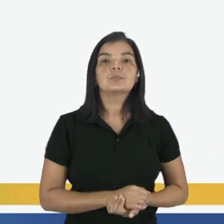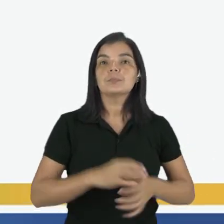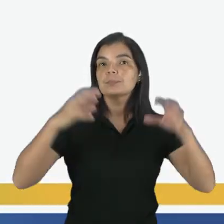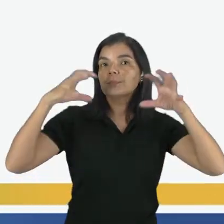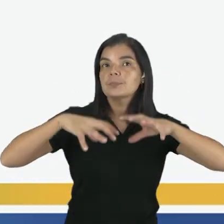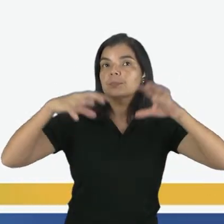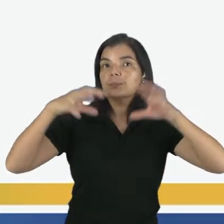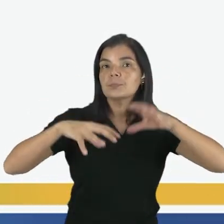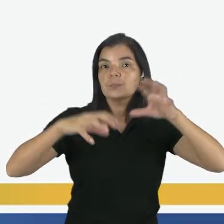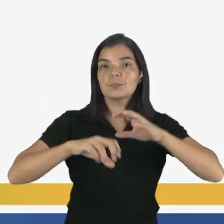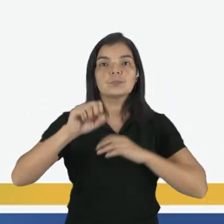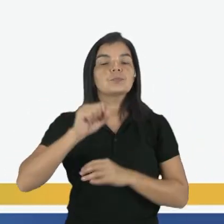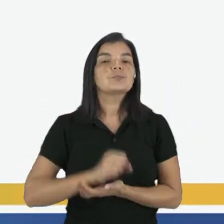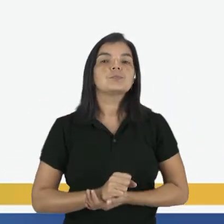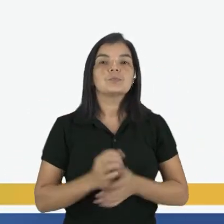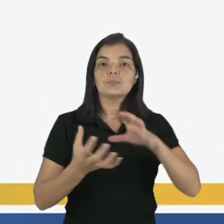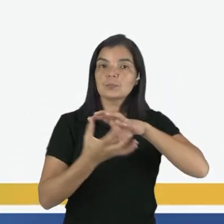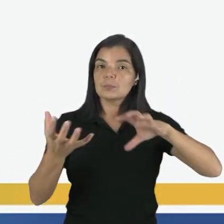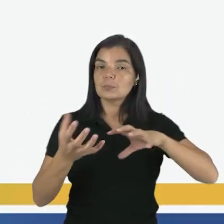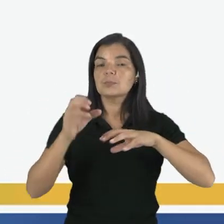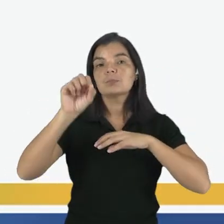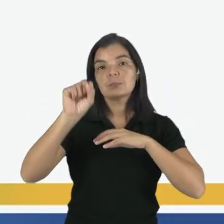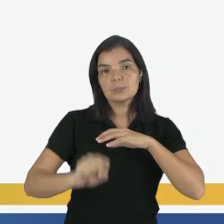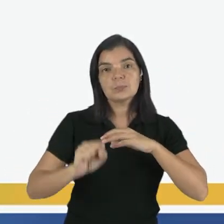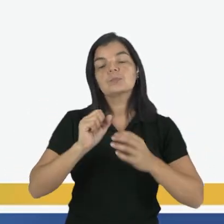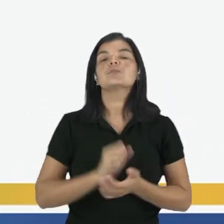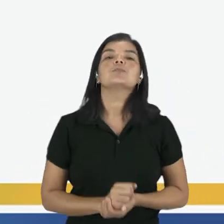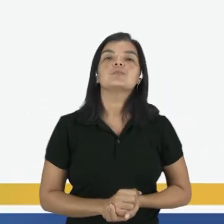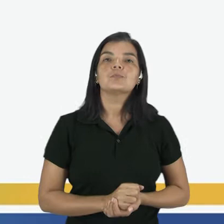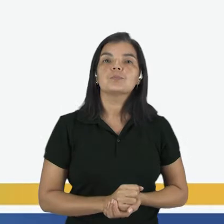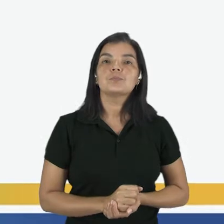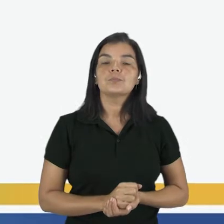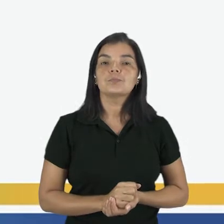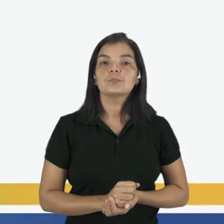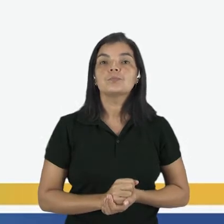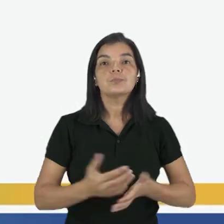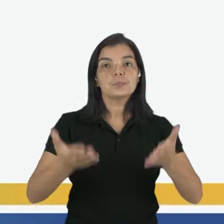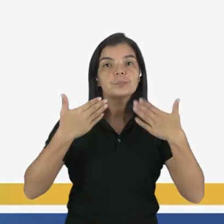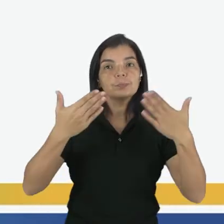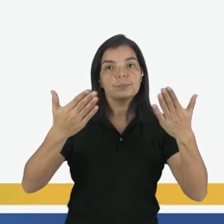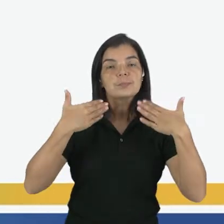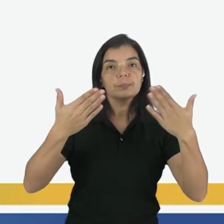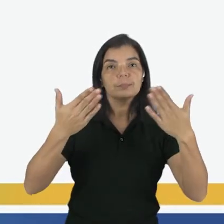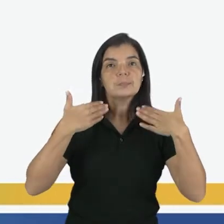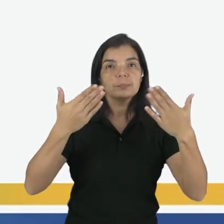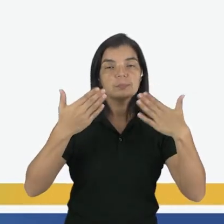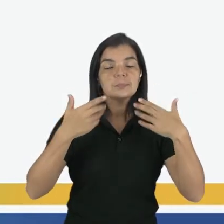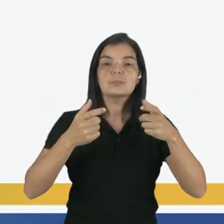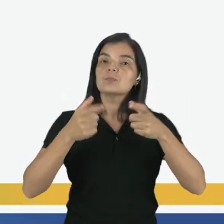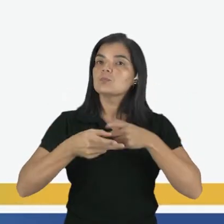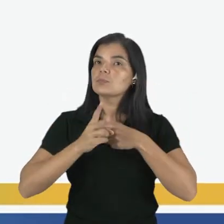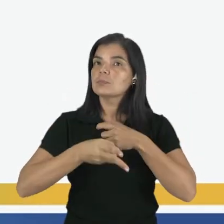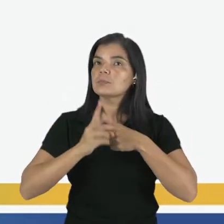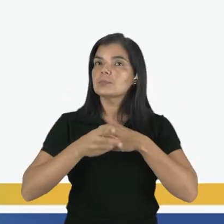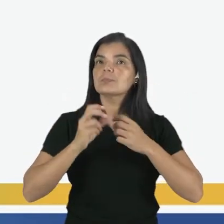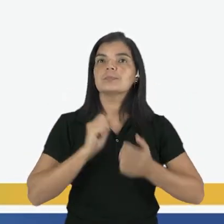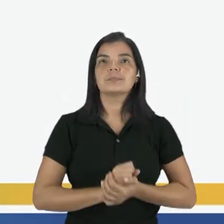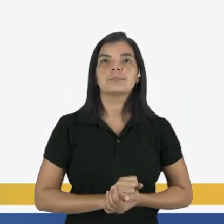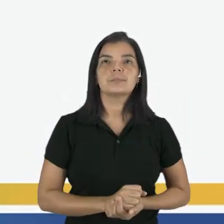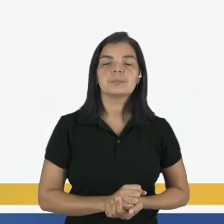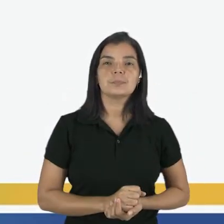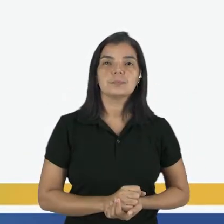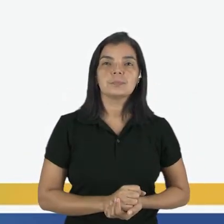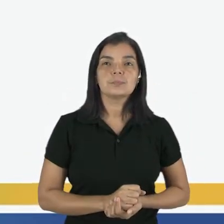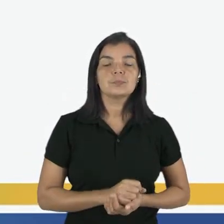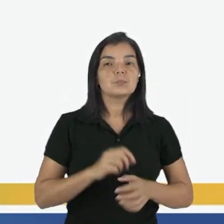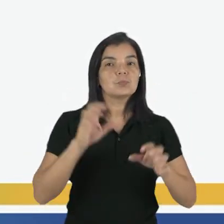sul. O mapa celeste do verão do hemisfério sul, da mesma localidade, mas